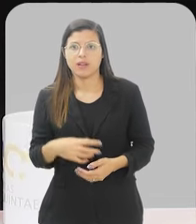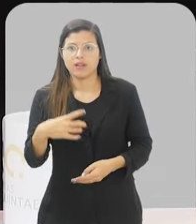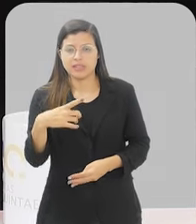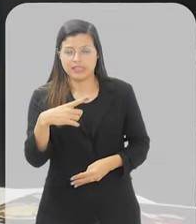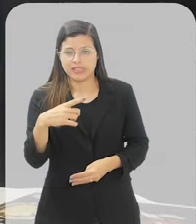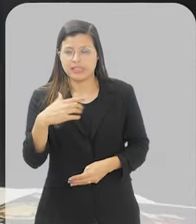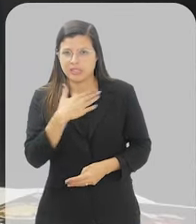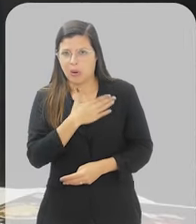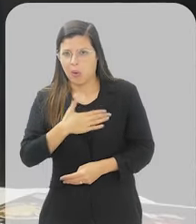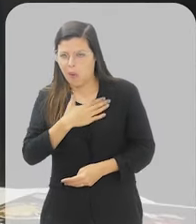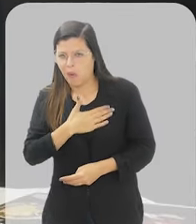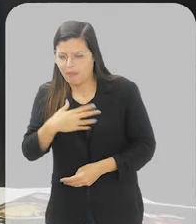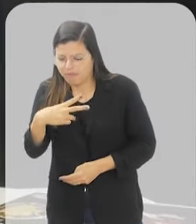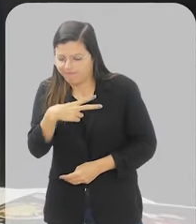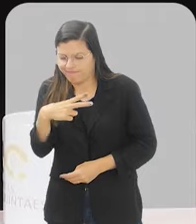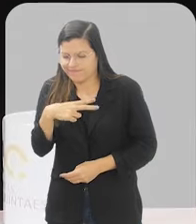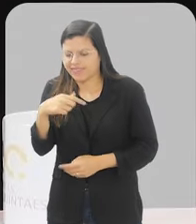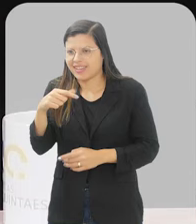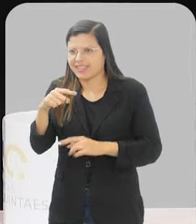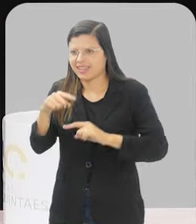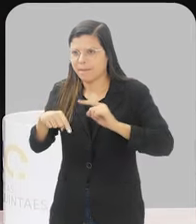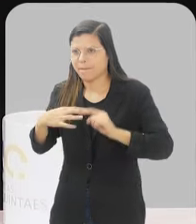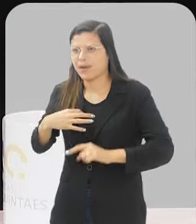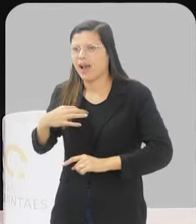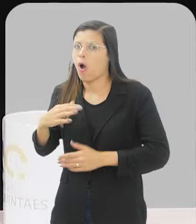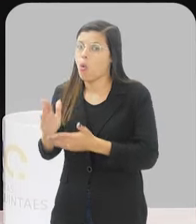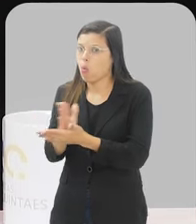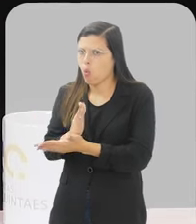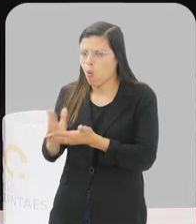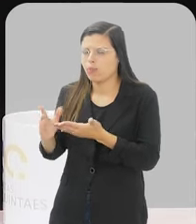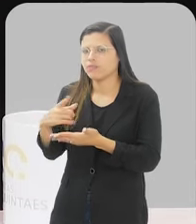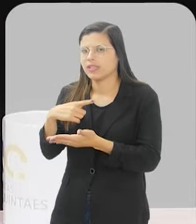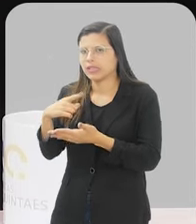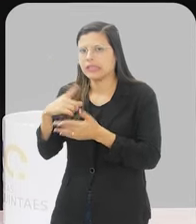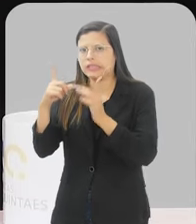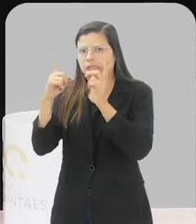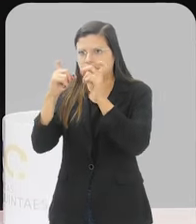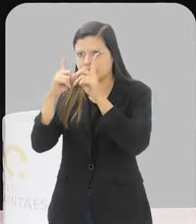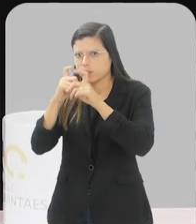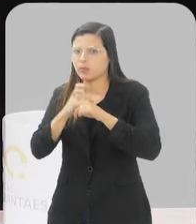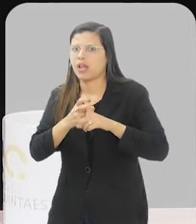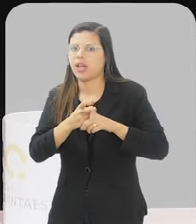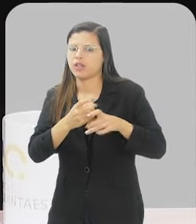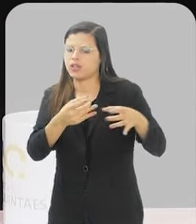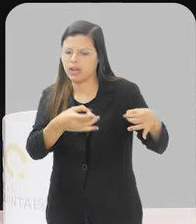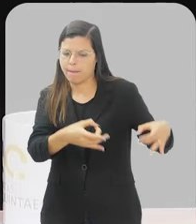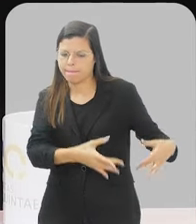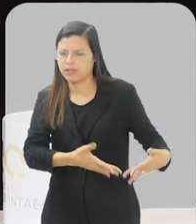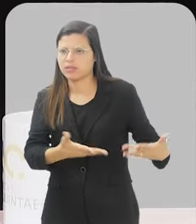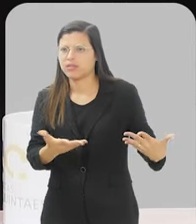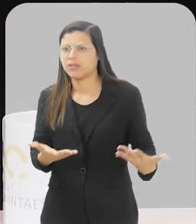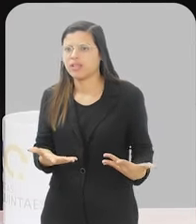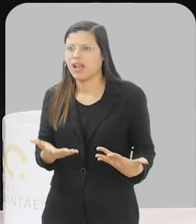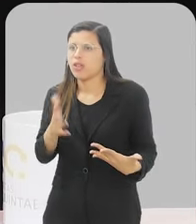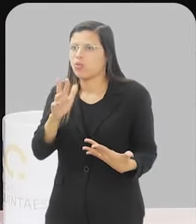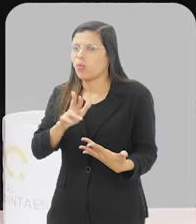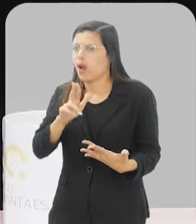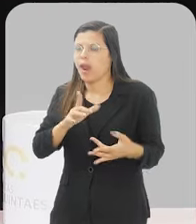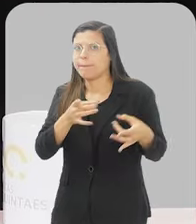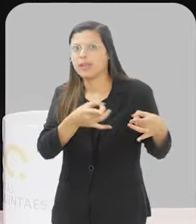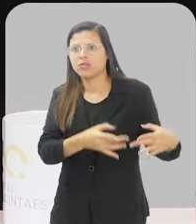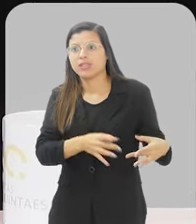tem apego a essas fantasias? Tenho algumas eu tenho apego, sim, tenho até dificuldade em desfazer,